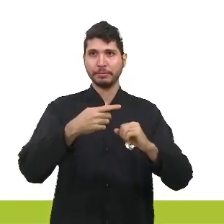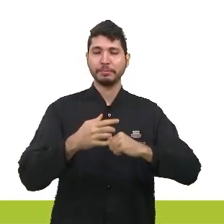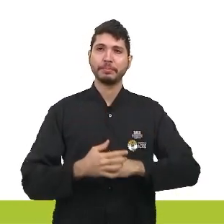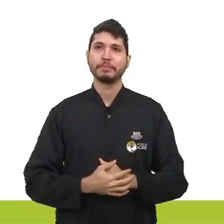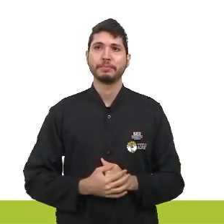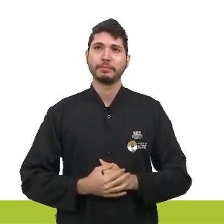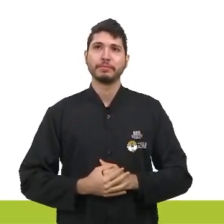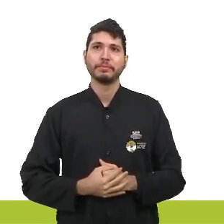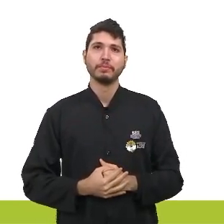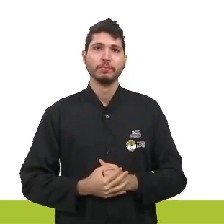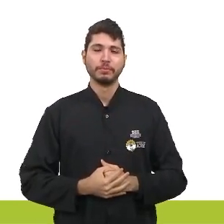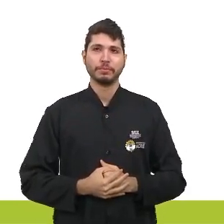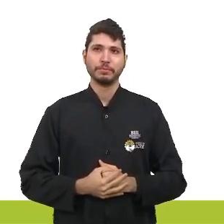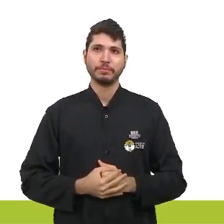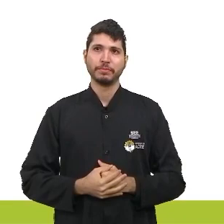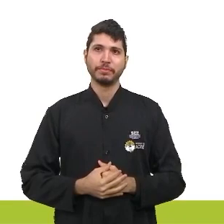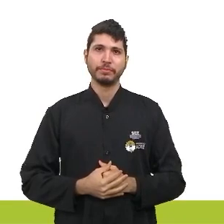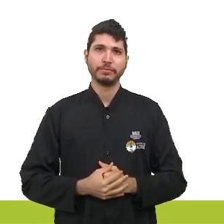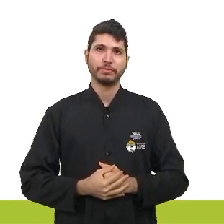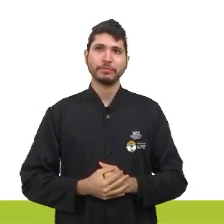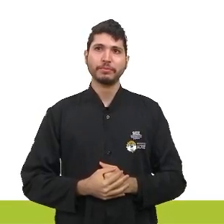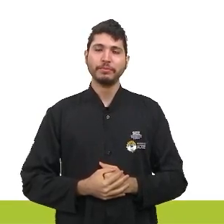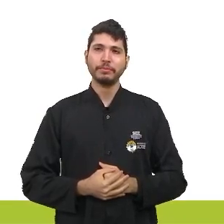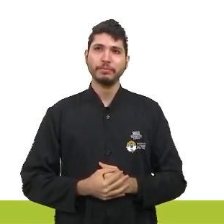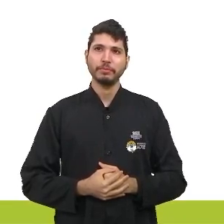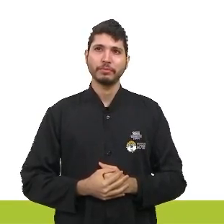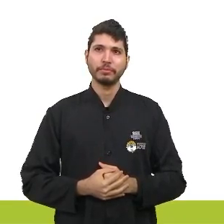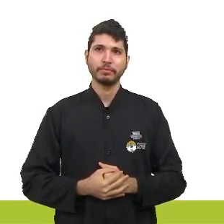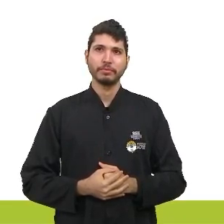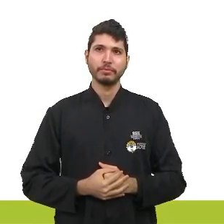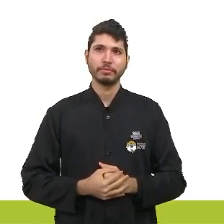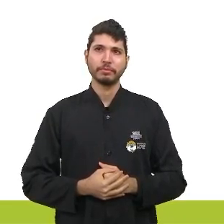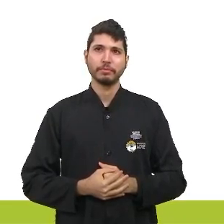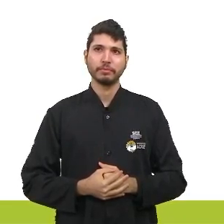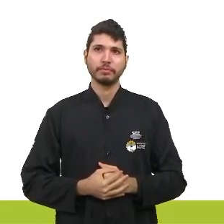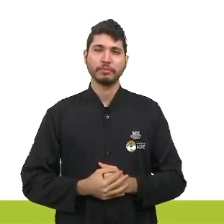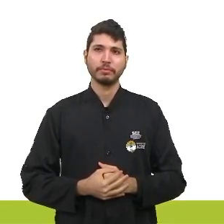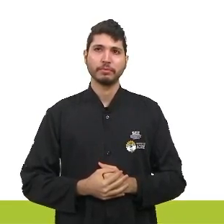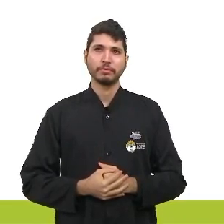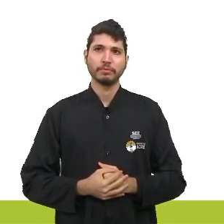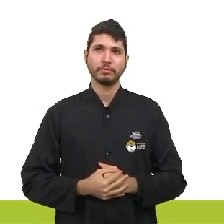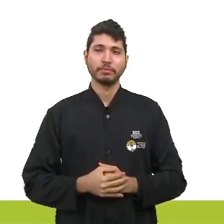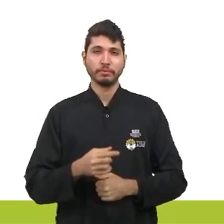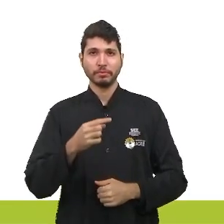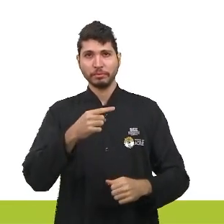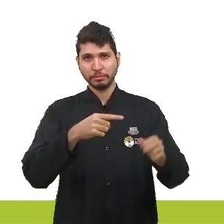B. Ele é apontado. Vamos ter um total de 5 em 10.